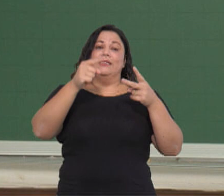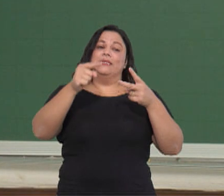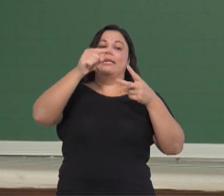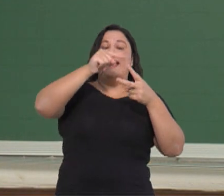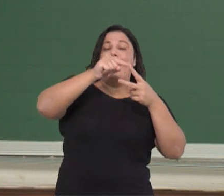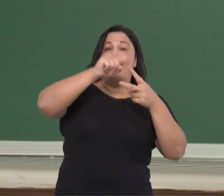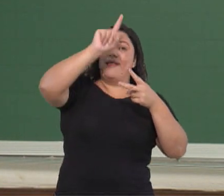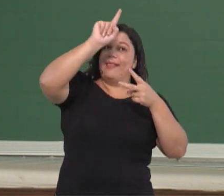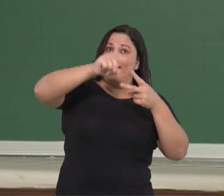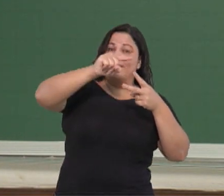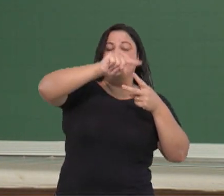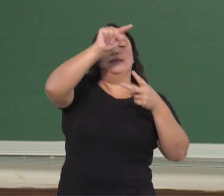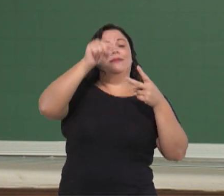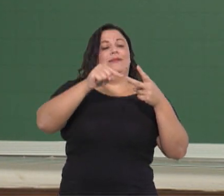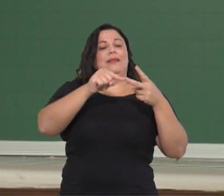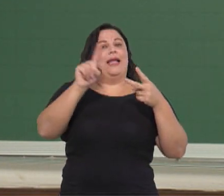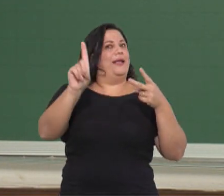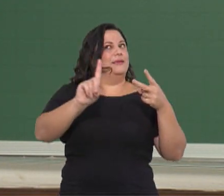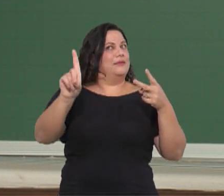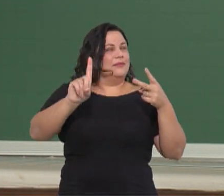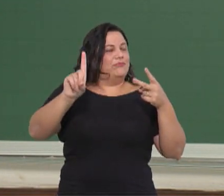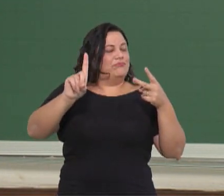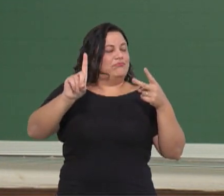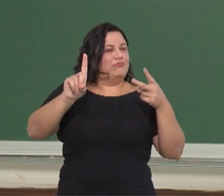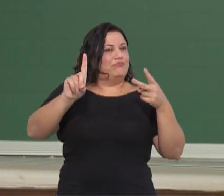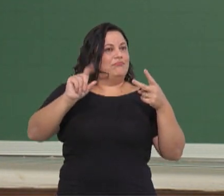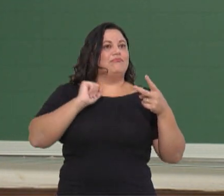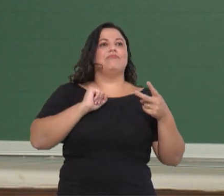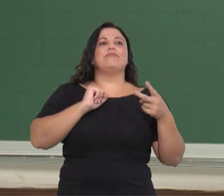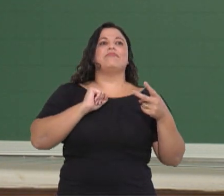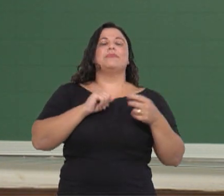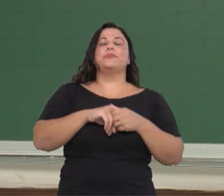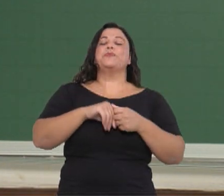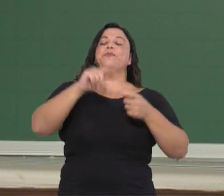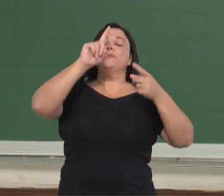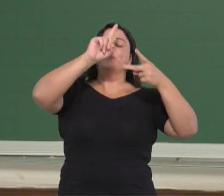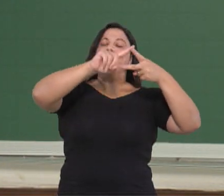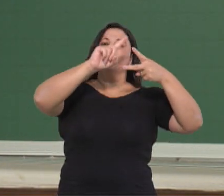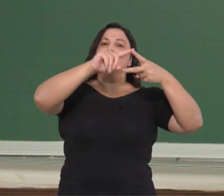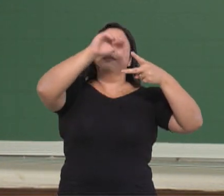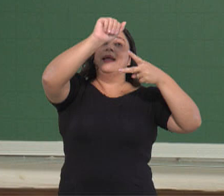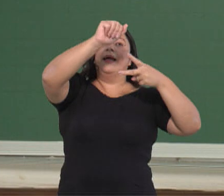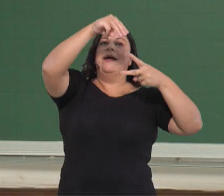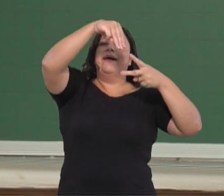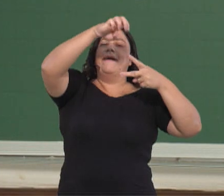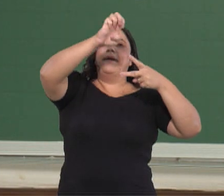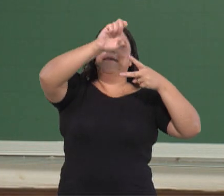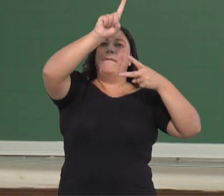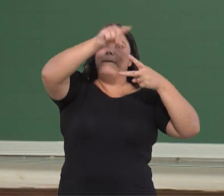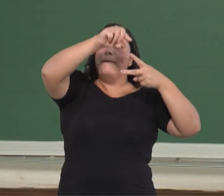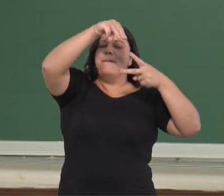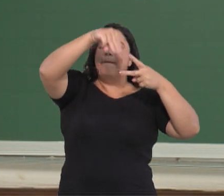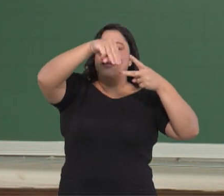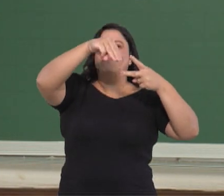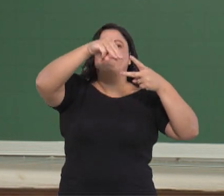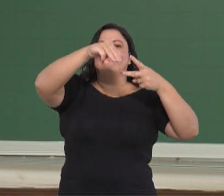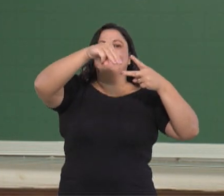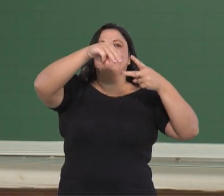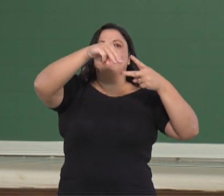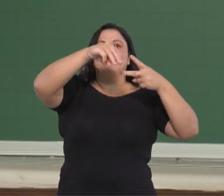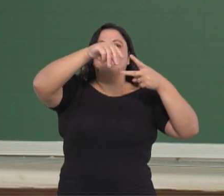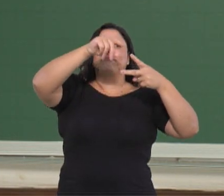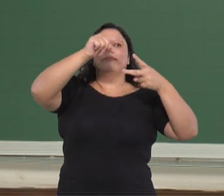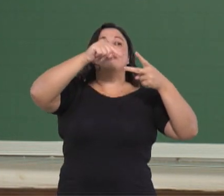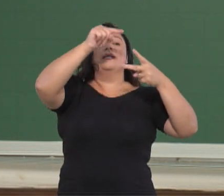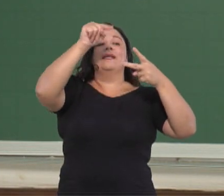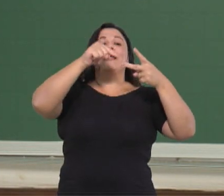vai acento, a outra não vai. Tenho amém, é uma oxítona.